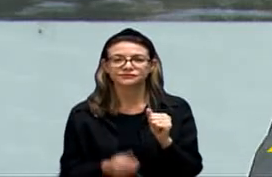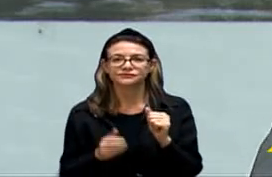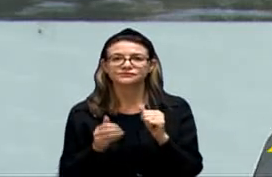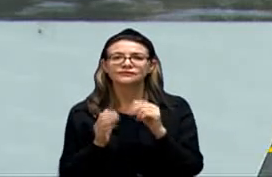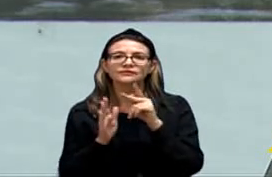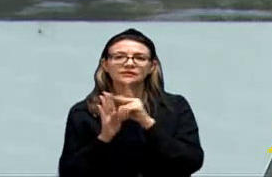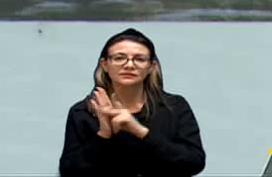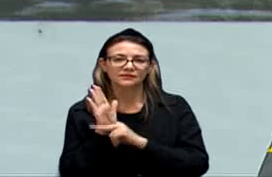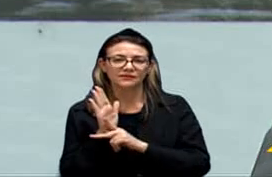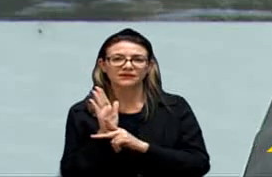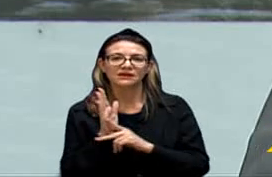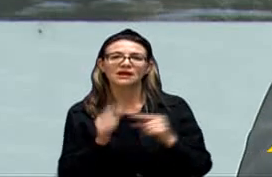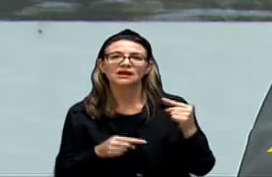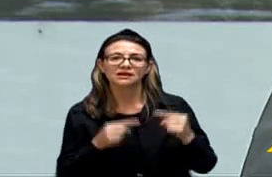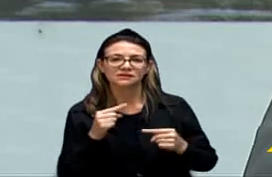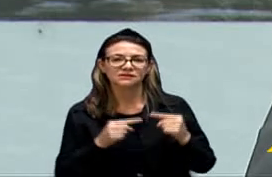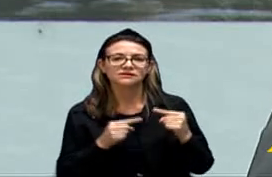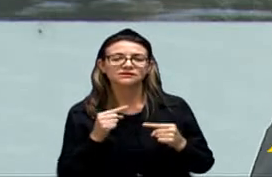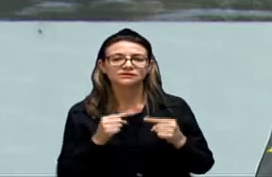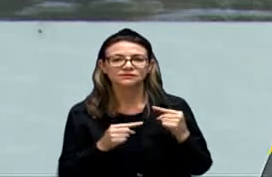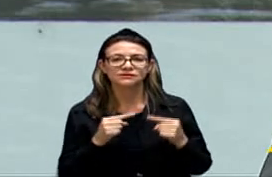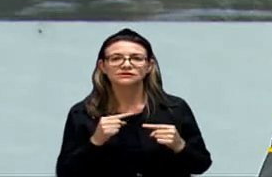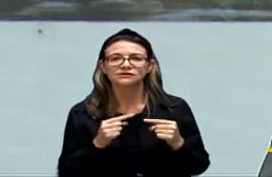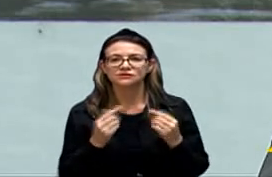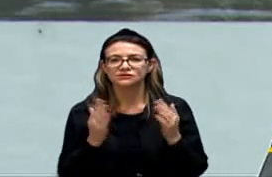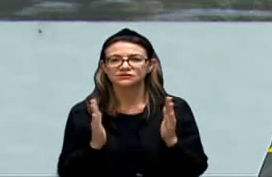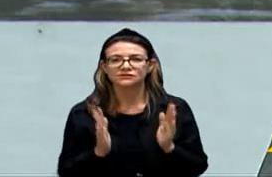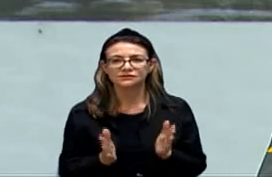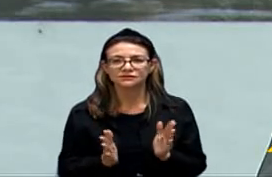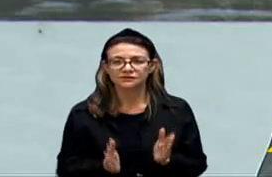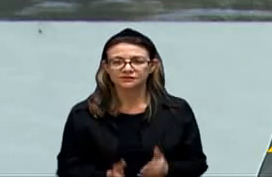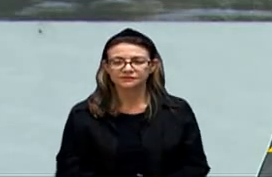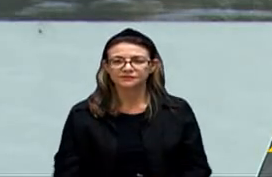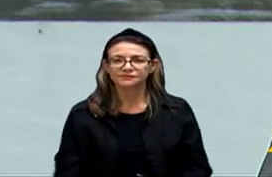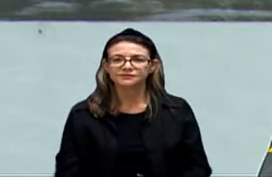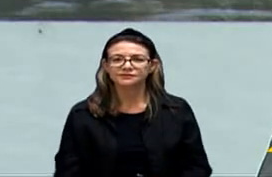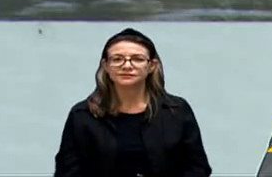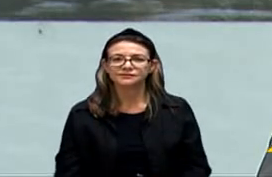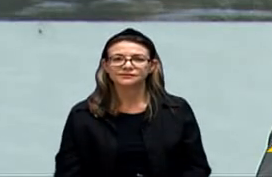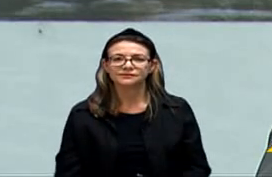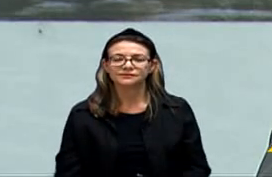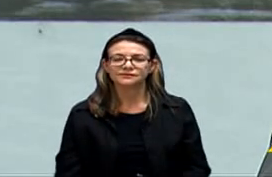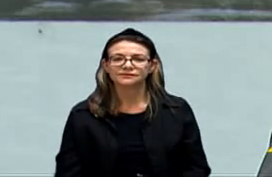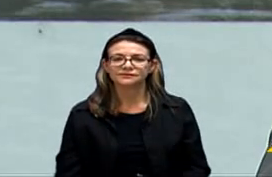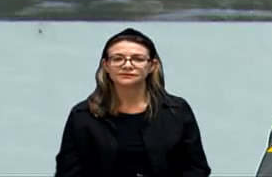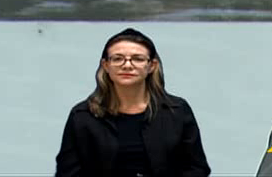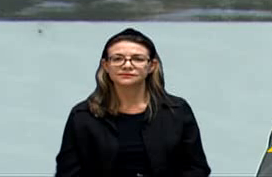tínhamos discutido várias vezes Que nós tínhamos aí